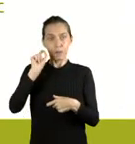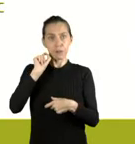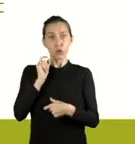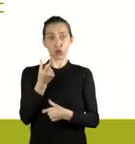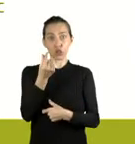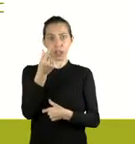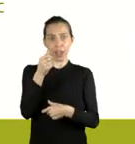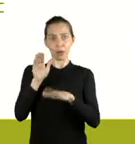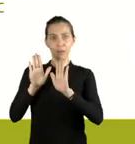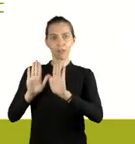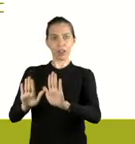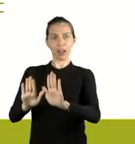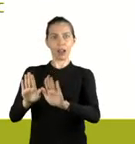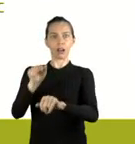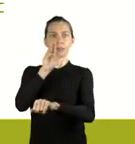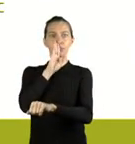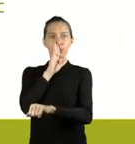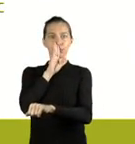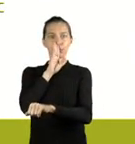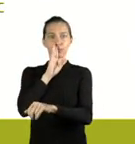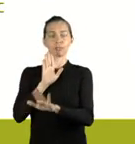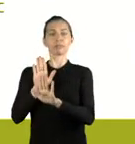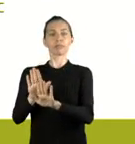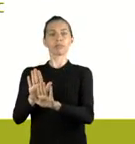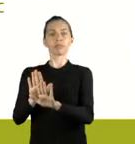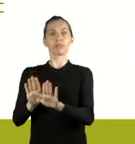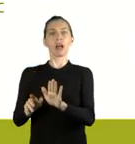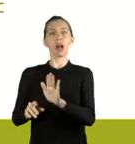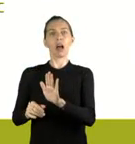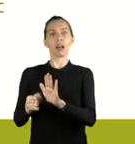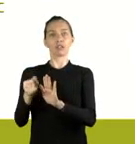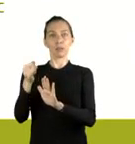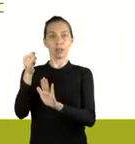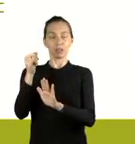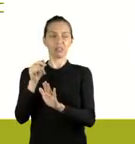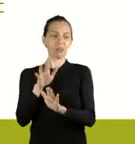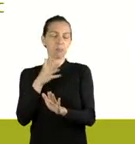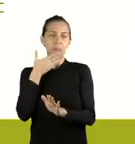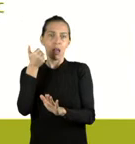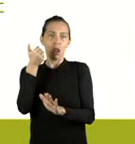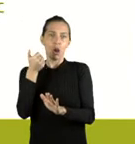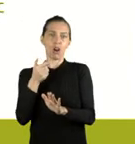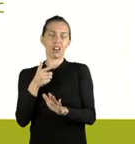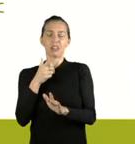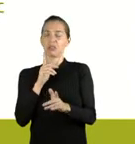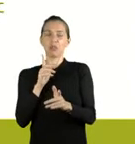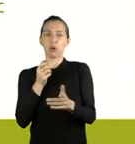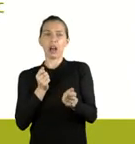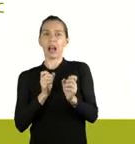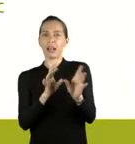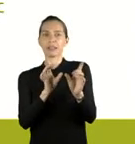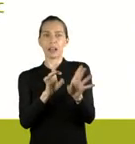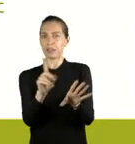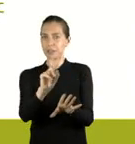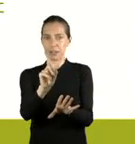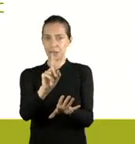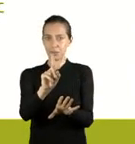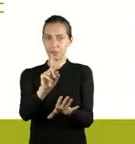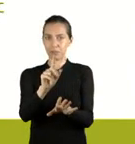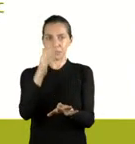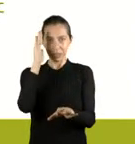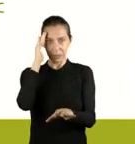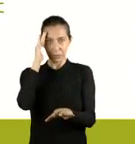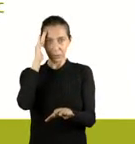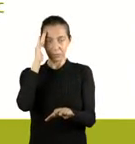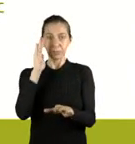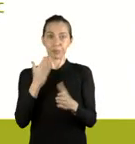rendendo do que comprar alguma coisa. Agora, se ele não está rendendo nada, as pessoas têm como ideia de que é melhor gastar aquele dinheiro do que render juros.